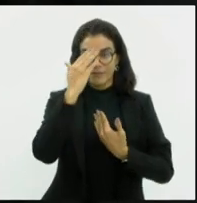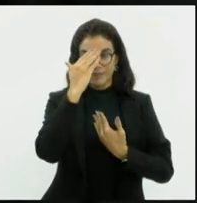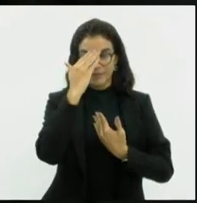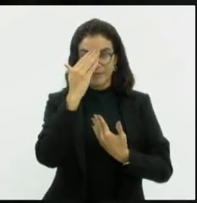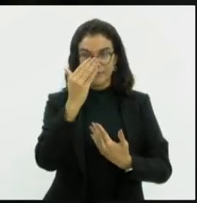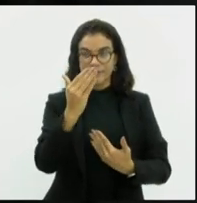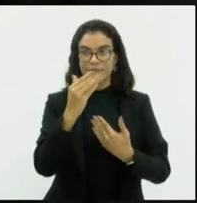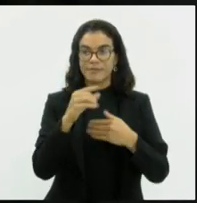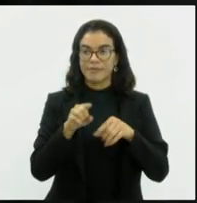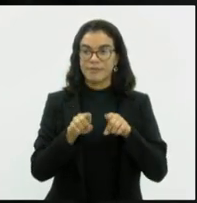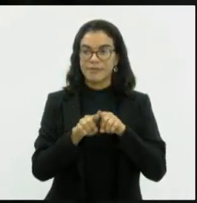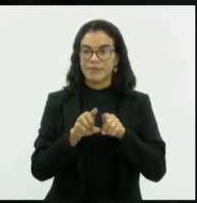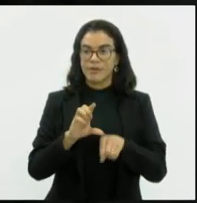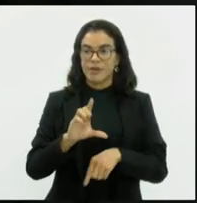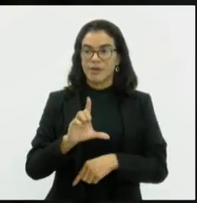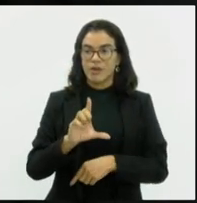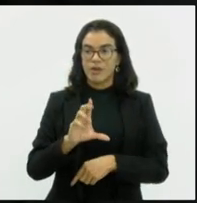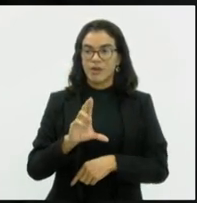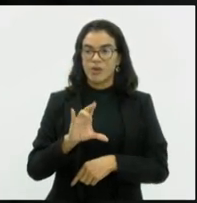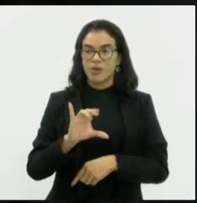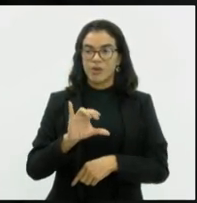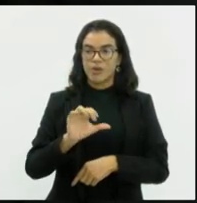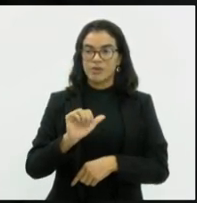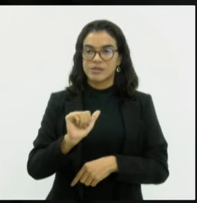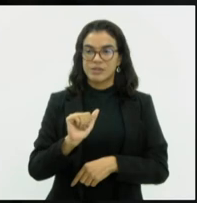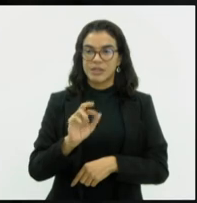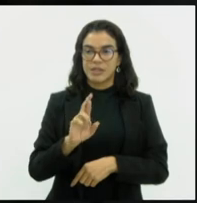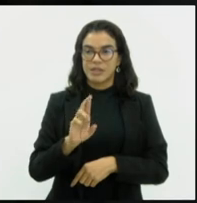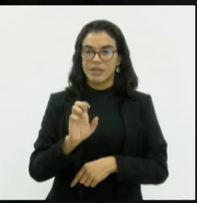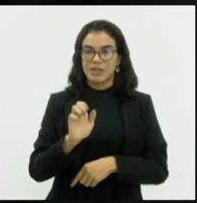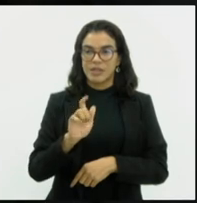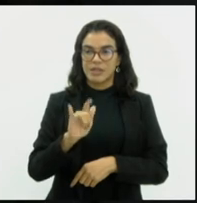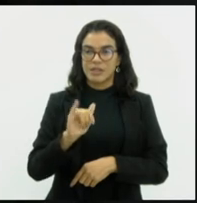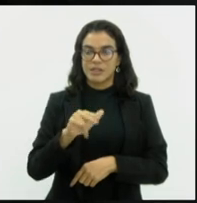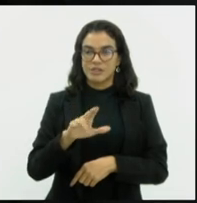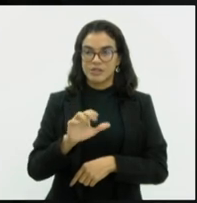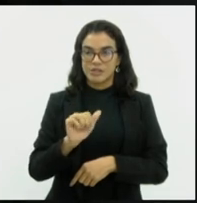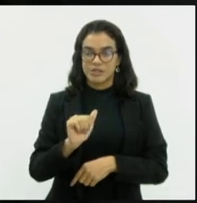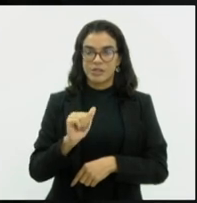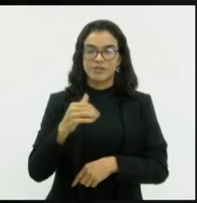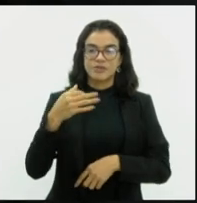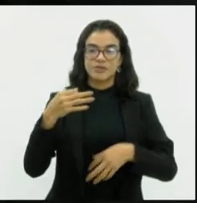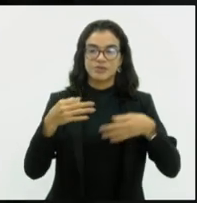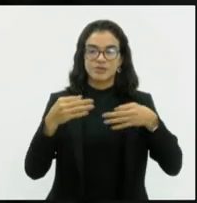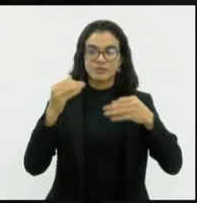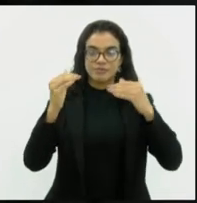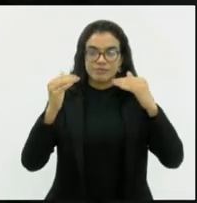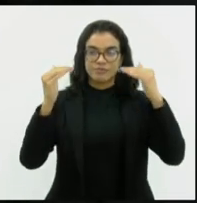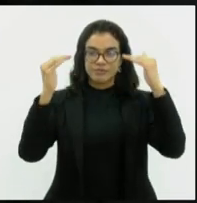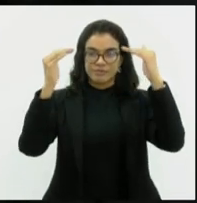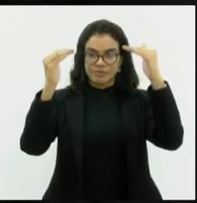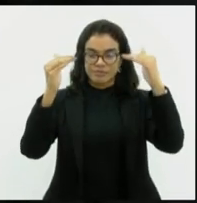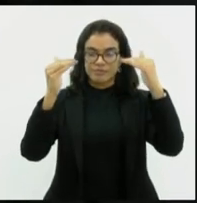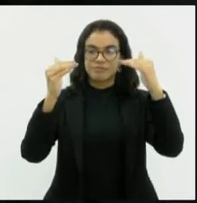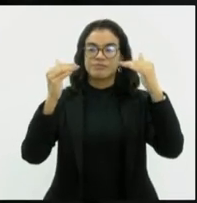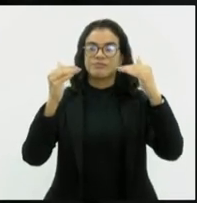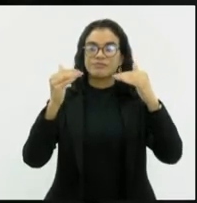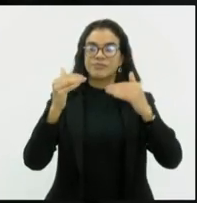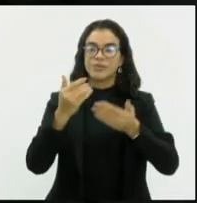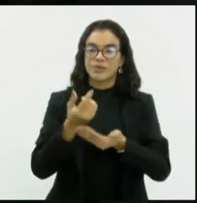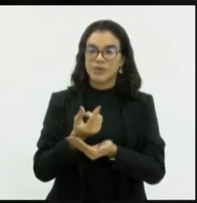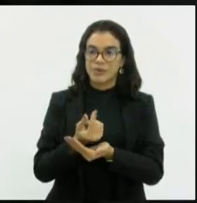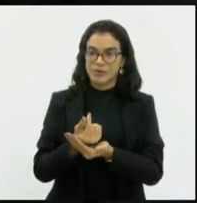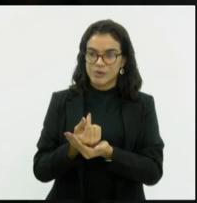a doutora Lúcia Regina Esteves de Magalhães, desembargadora do Tribunal de Contas